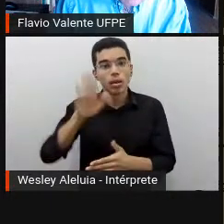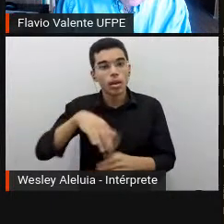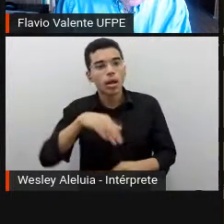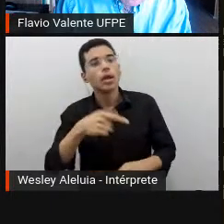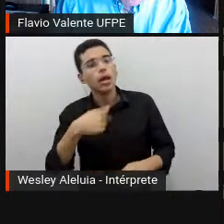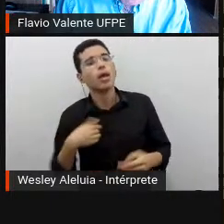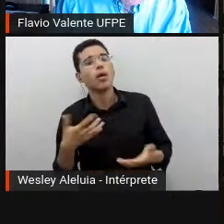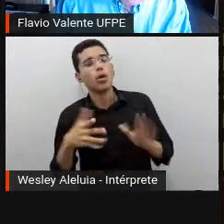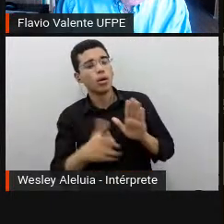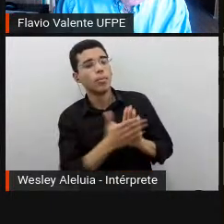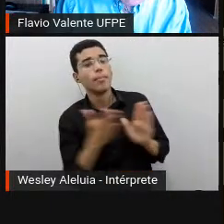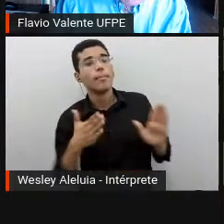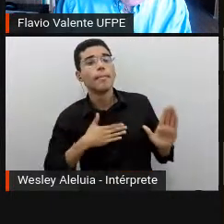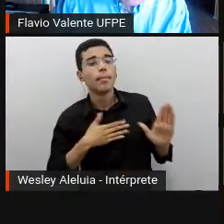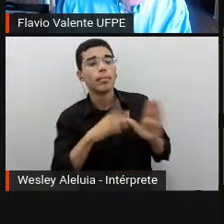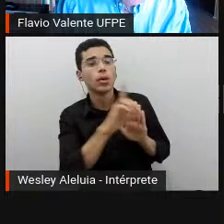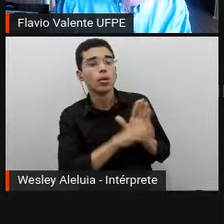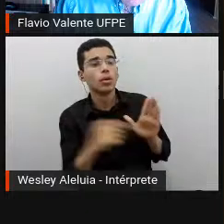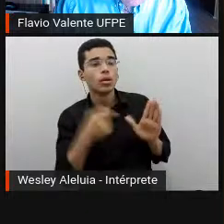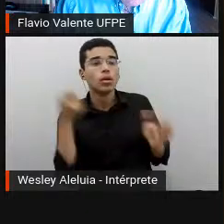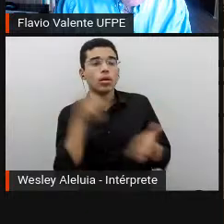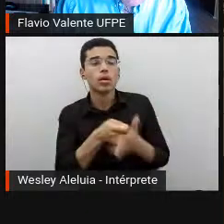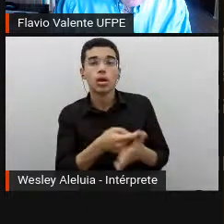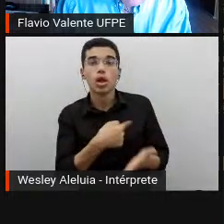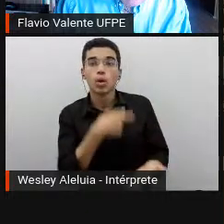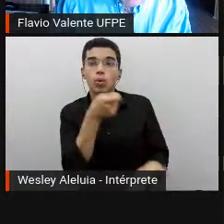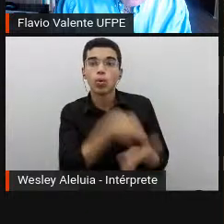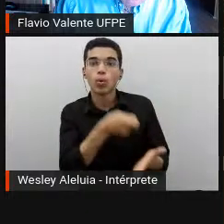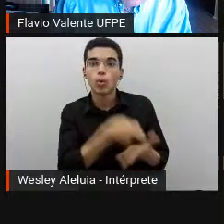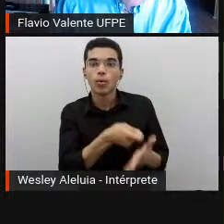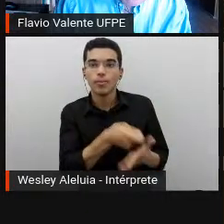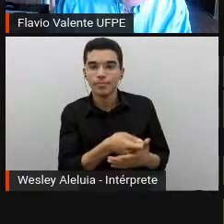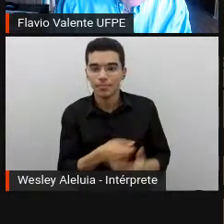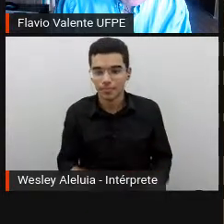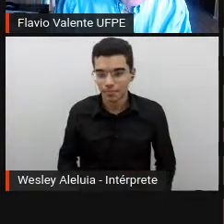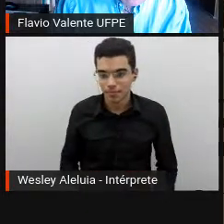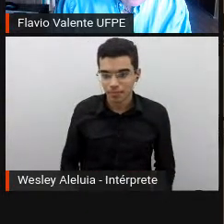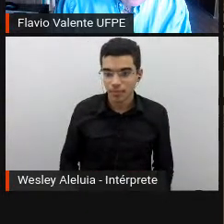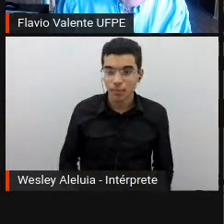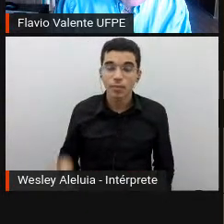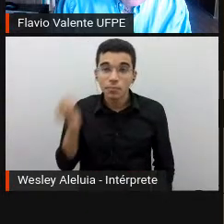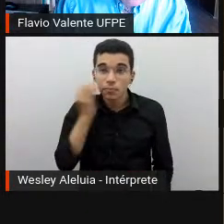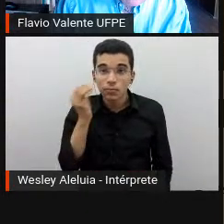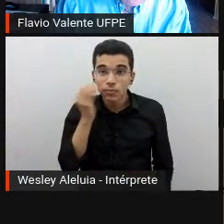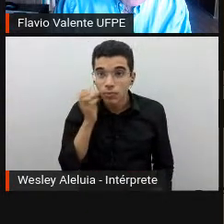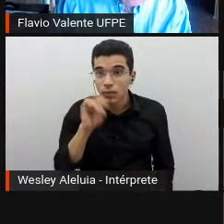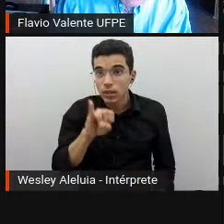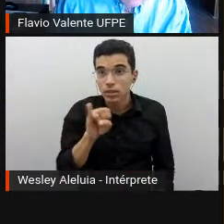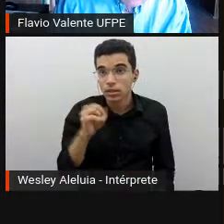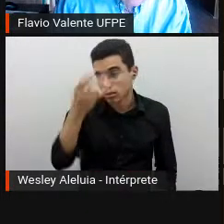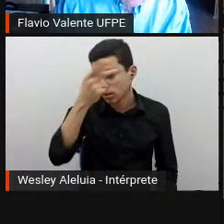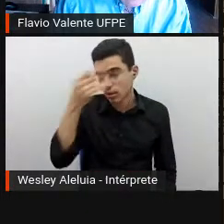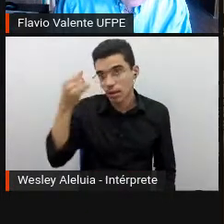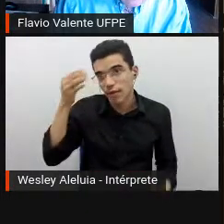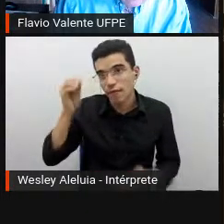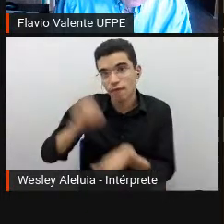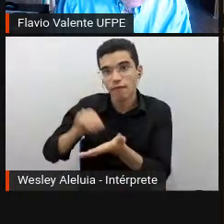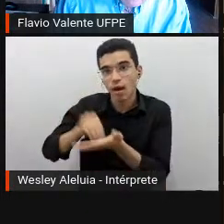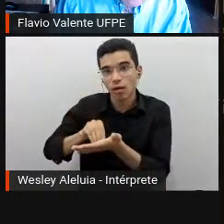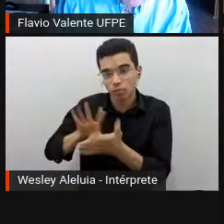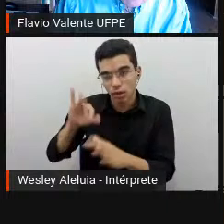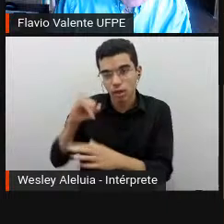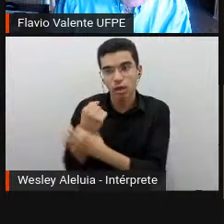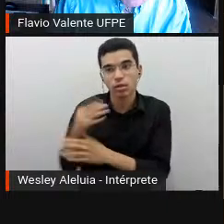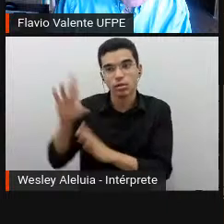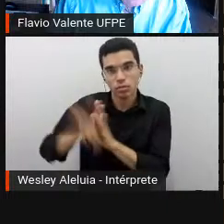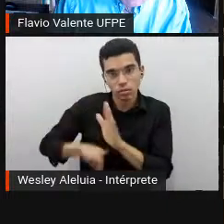possível e que o provimento seja aceito de maneira a poder reparar a violação de maneira mais rápida possível, de maneira